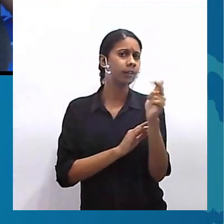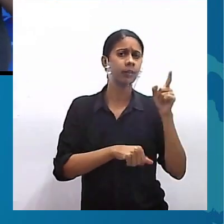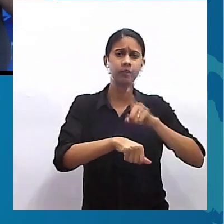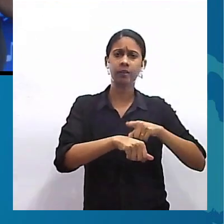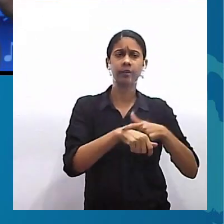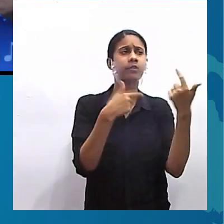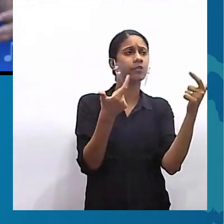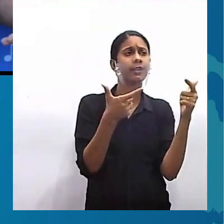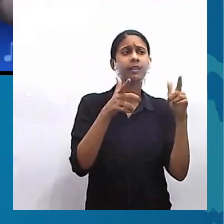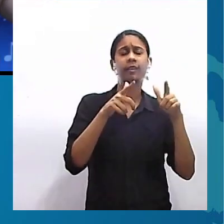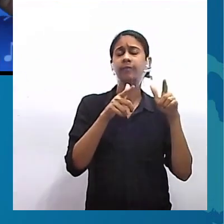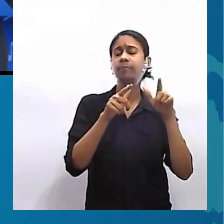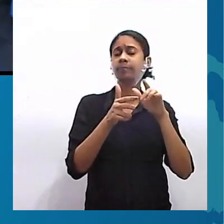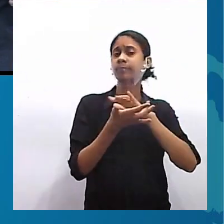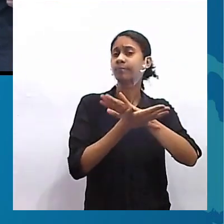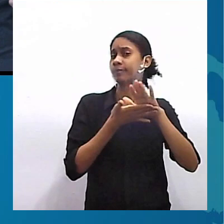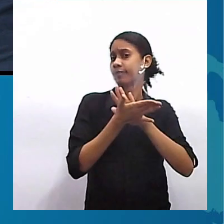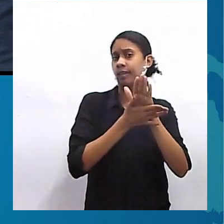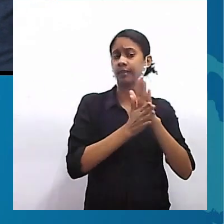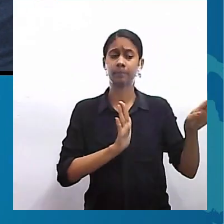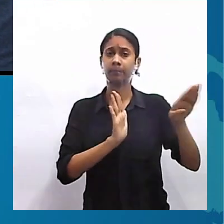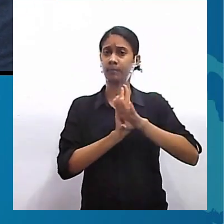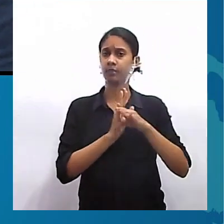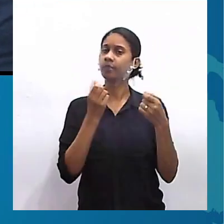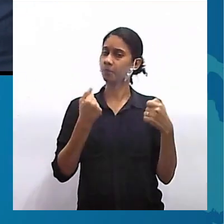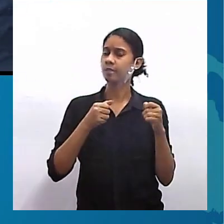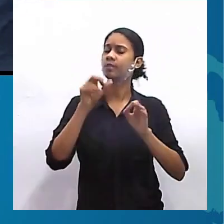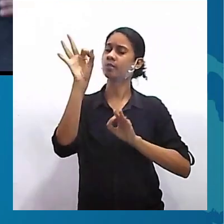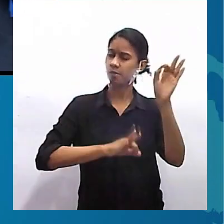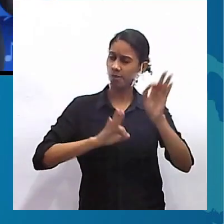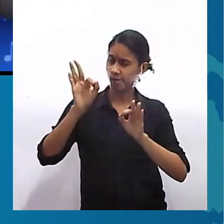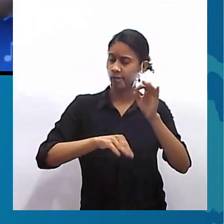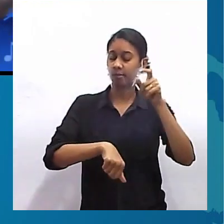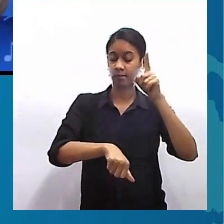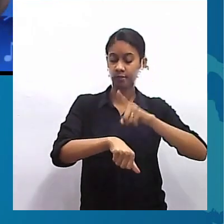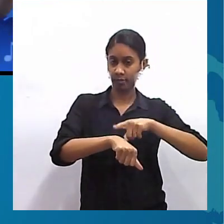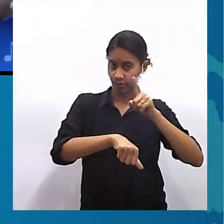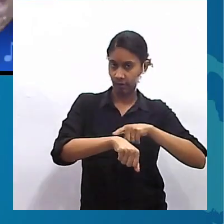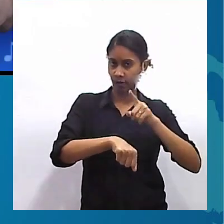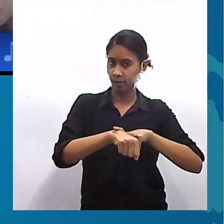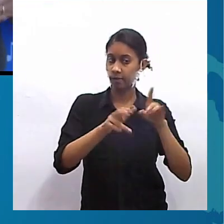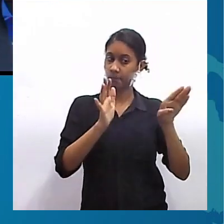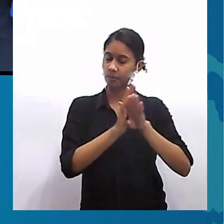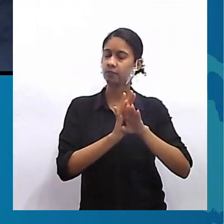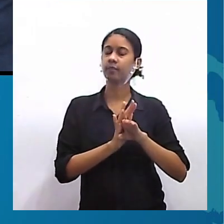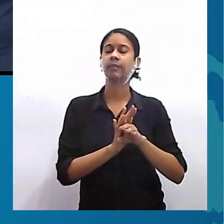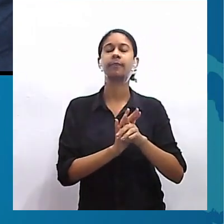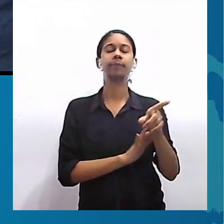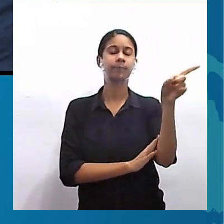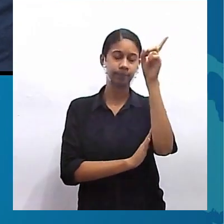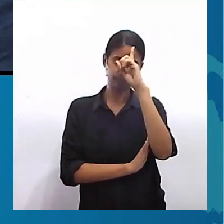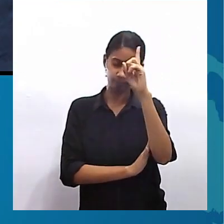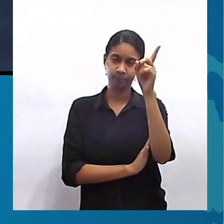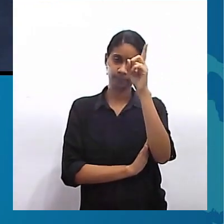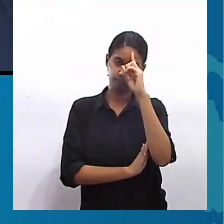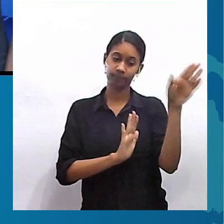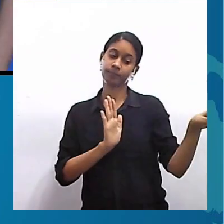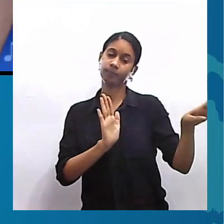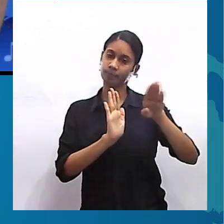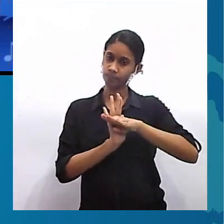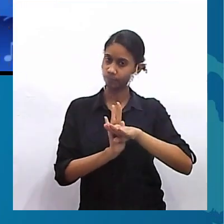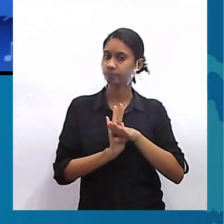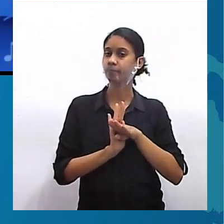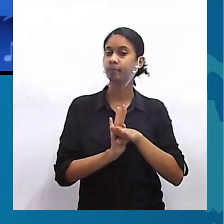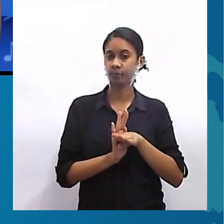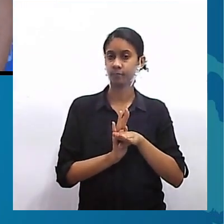ter nenhum. Então eu preciso ter um planejamento desses horários para dividir durante todo o dia esse meu recebimento.